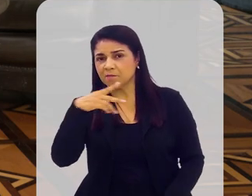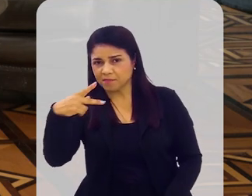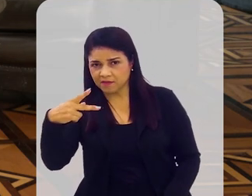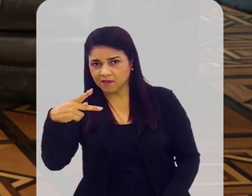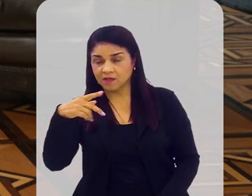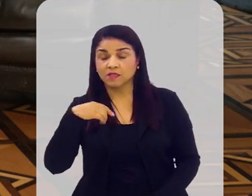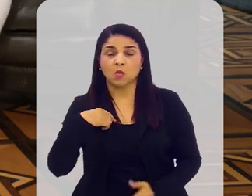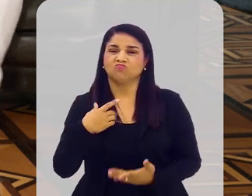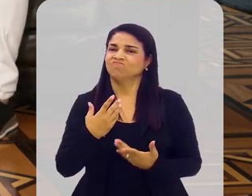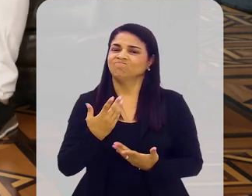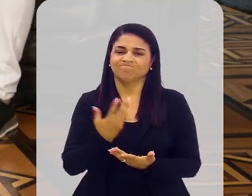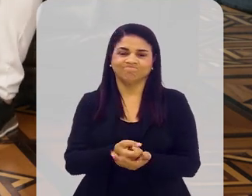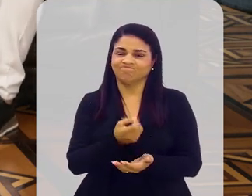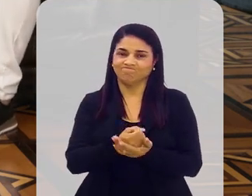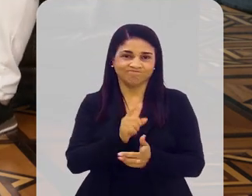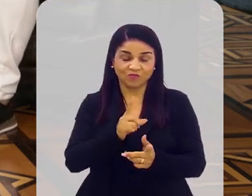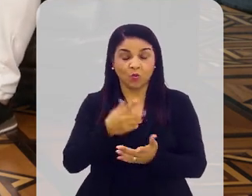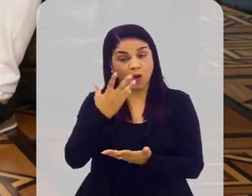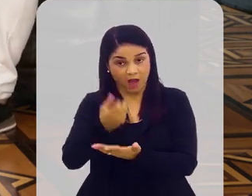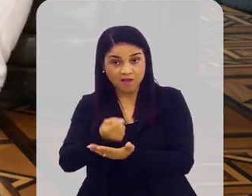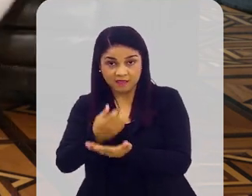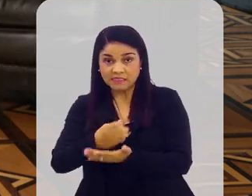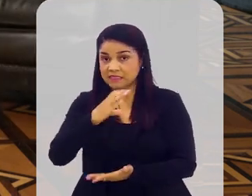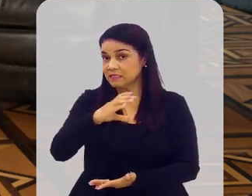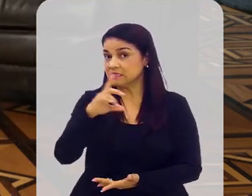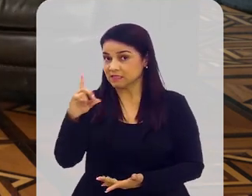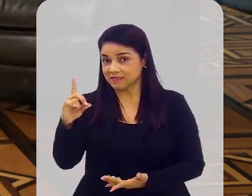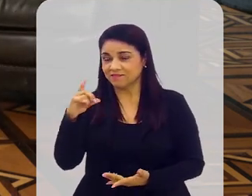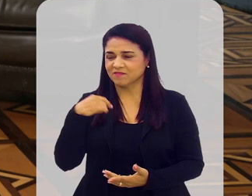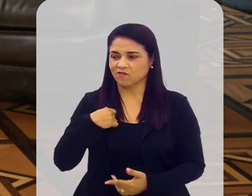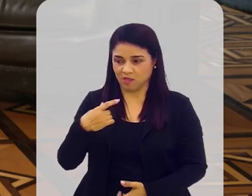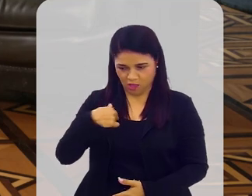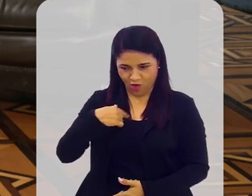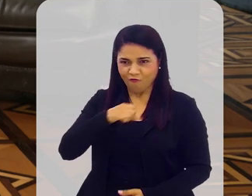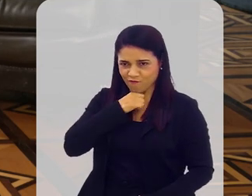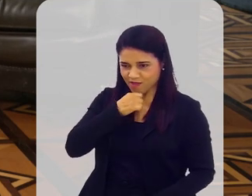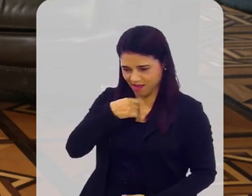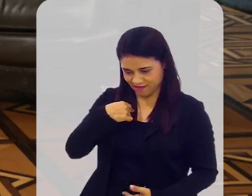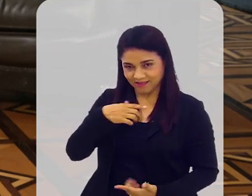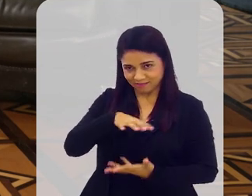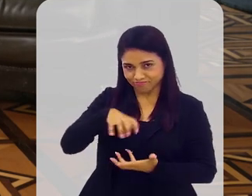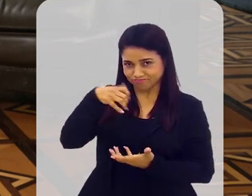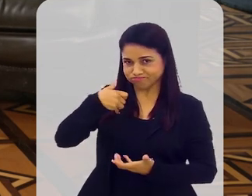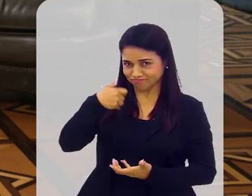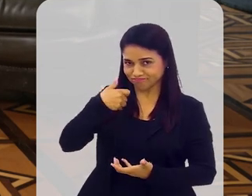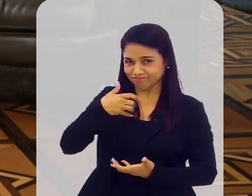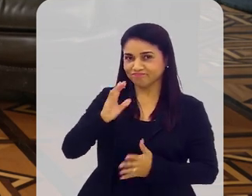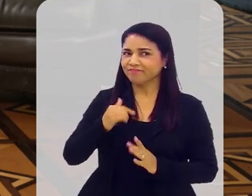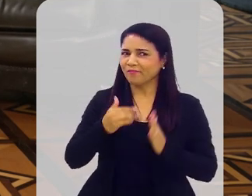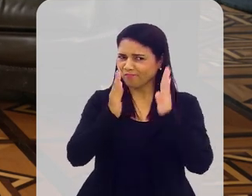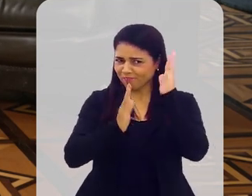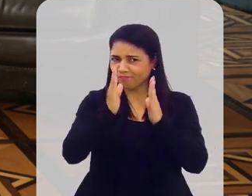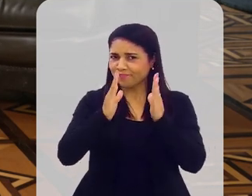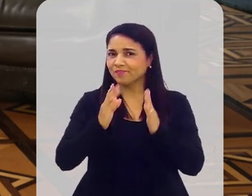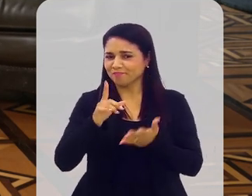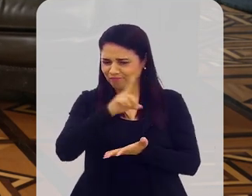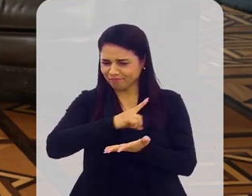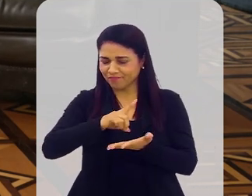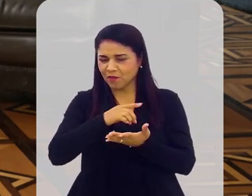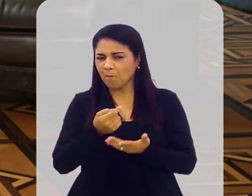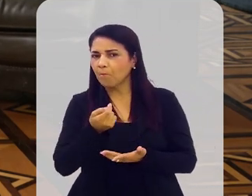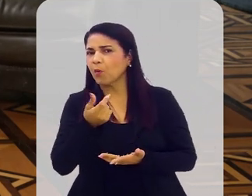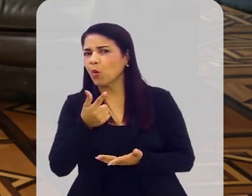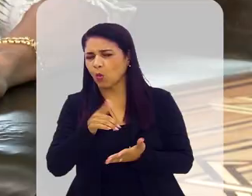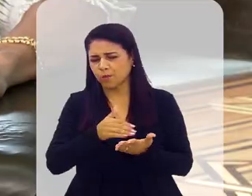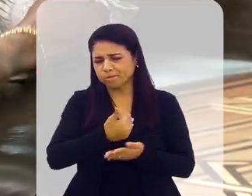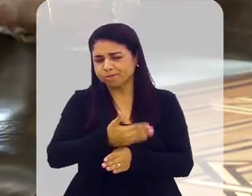gravei LP, eu já gravei CD. Do CD? Sempre gravei CD. Tá bom, agora você tá me chamando de velho, né? Porque eu sou da época... Mas por pouco,